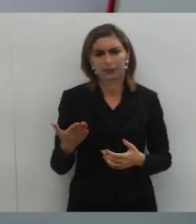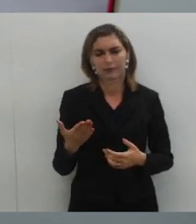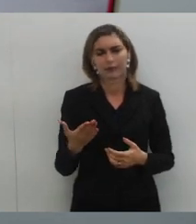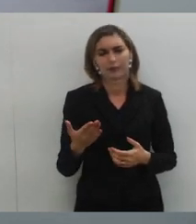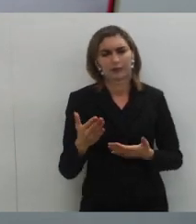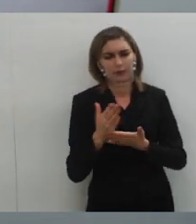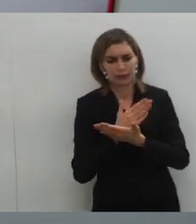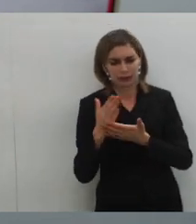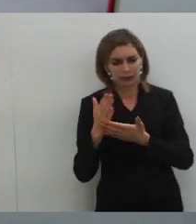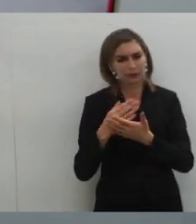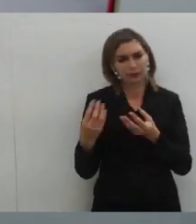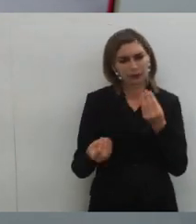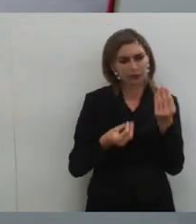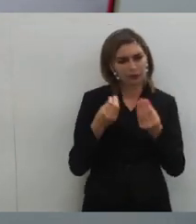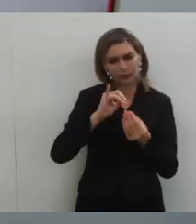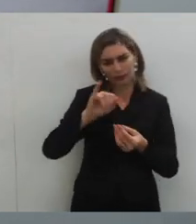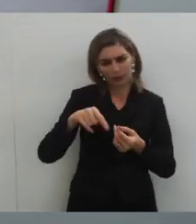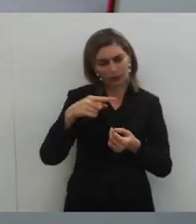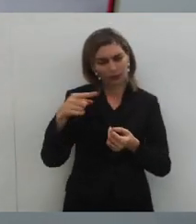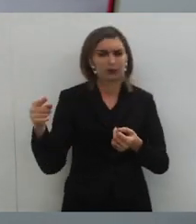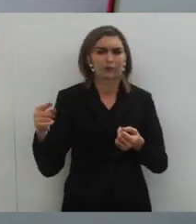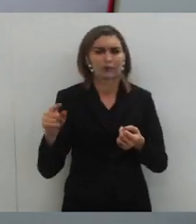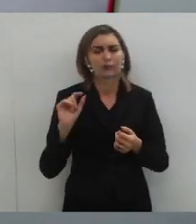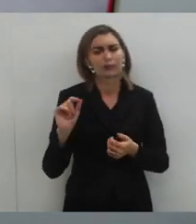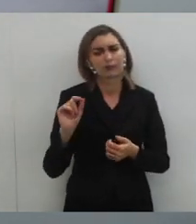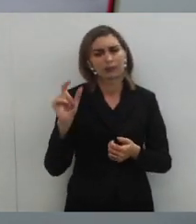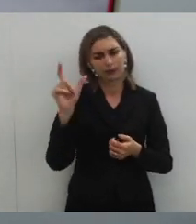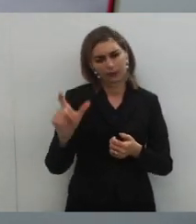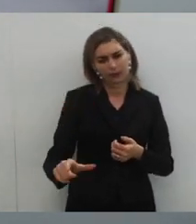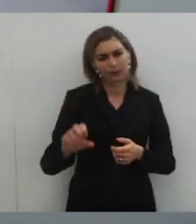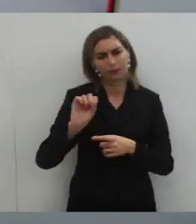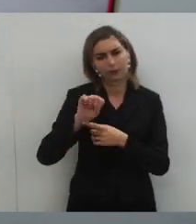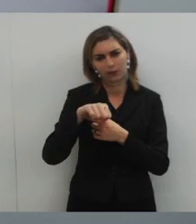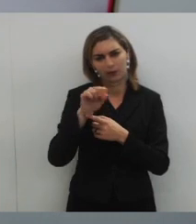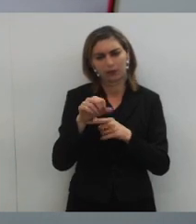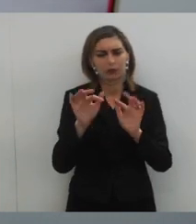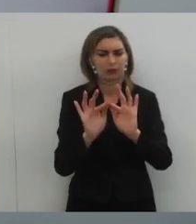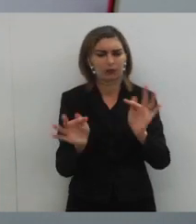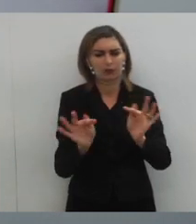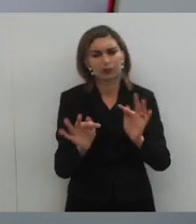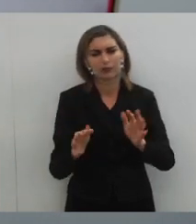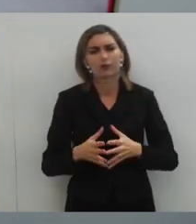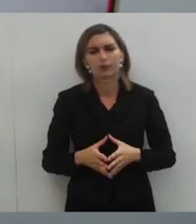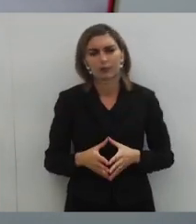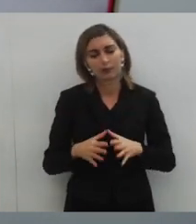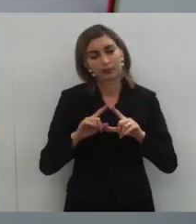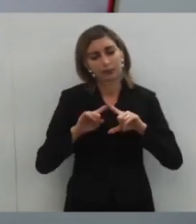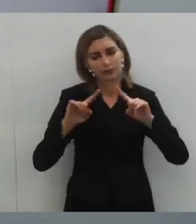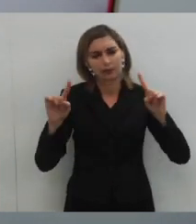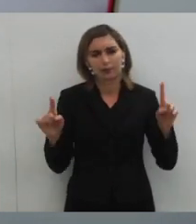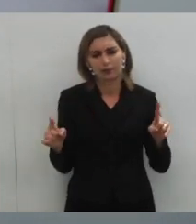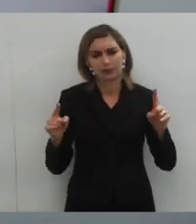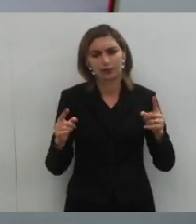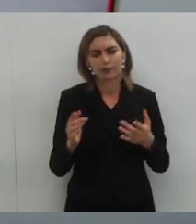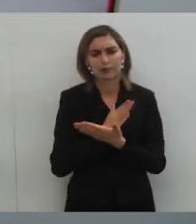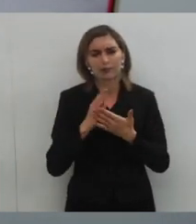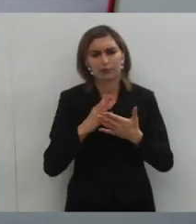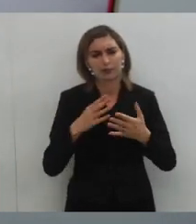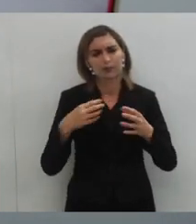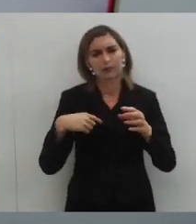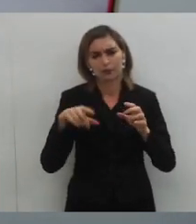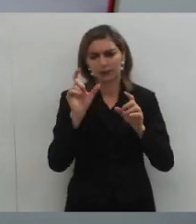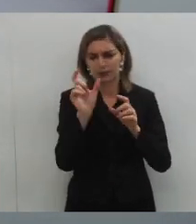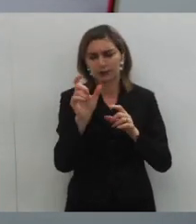Tanto alguém como João seriam o quê? Sujeitos simples. Mas, ao se colocar a